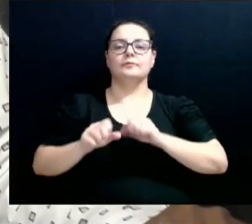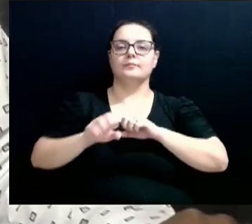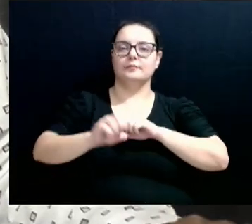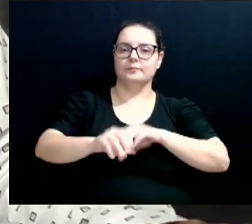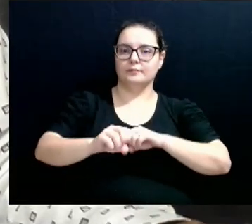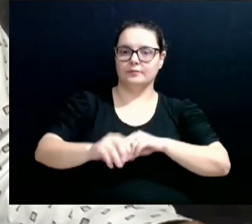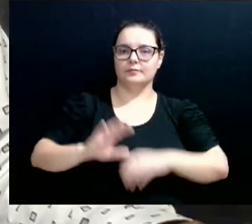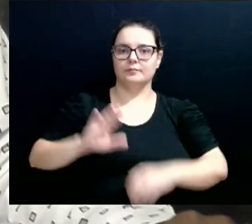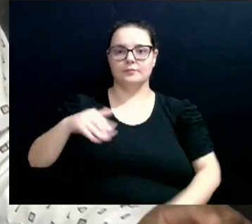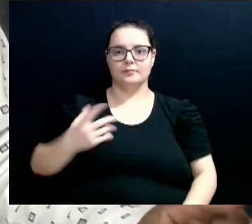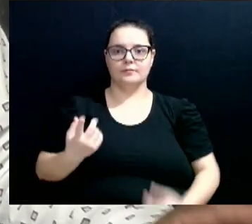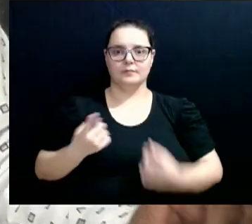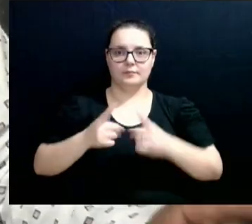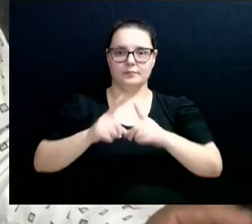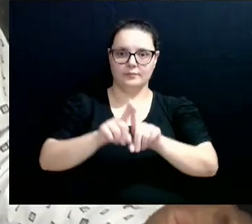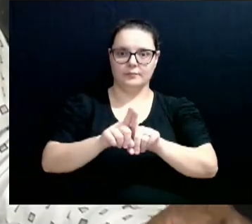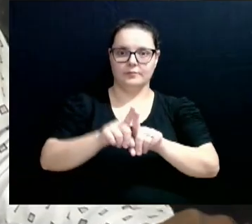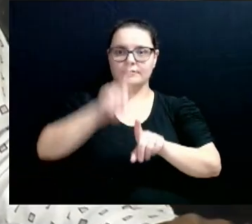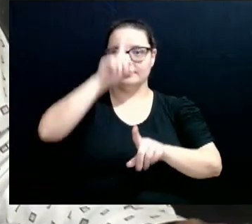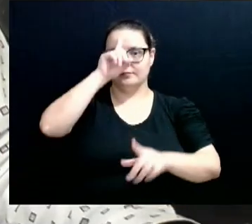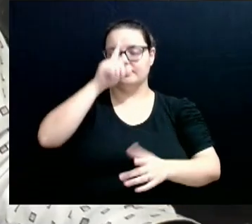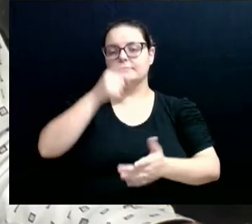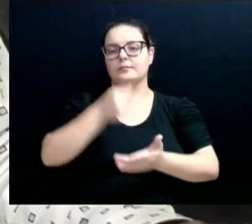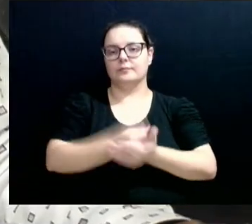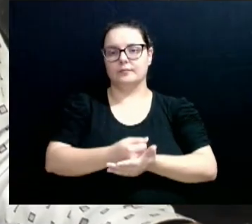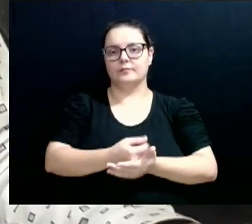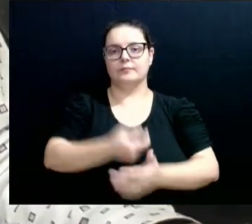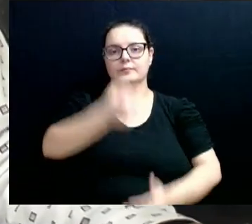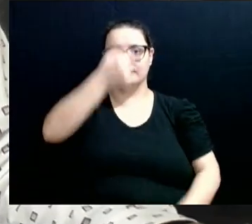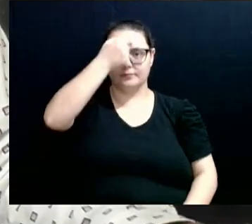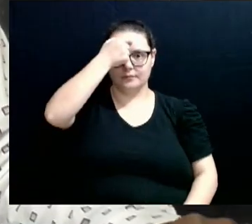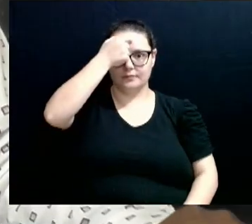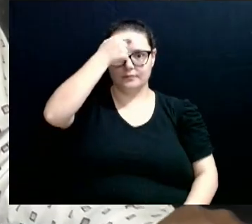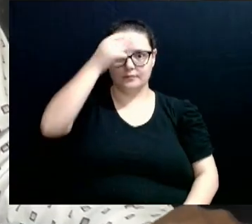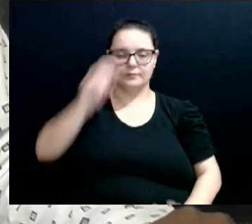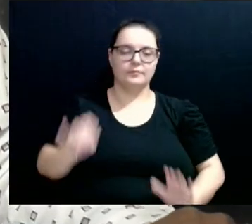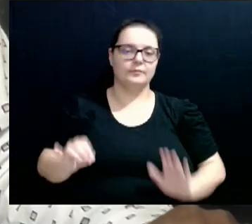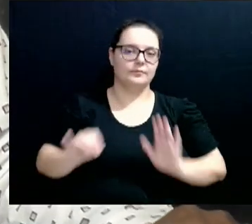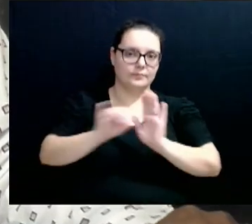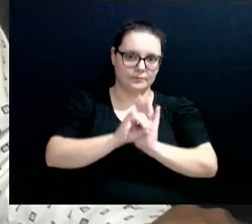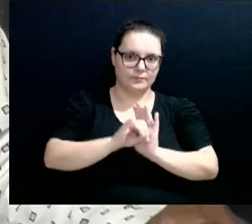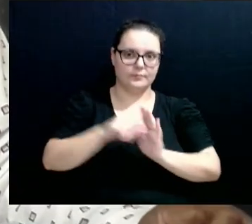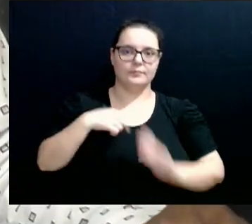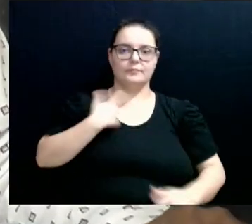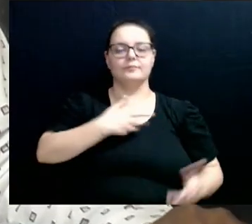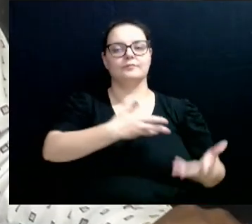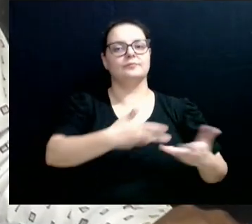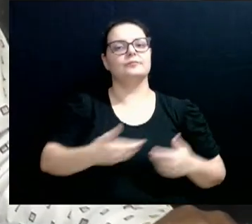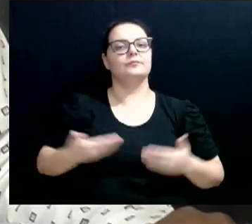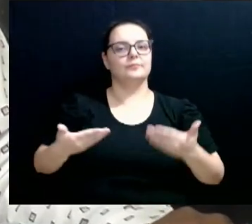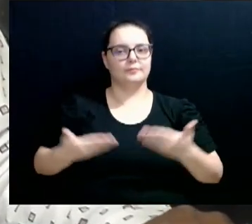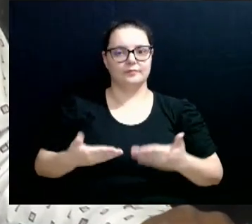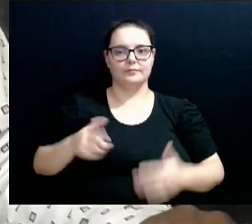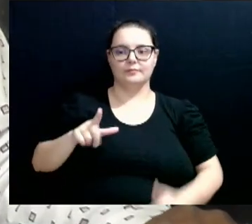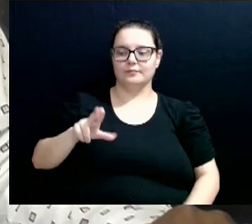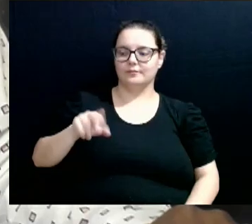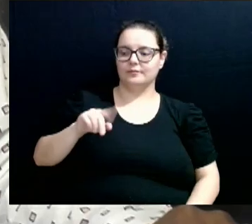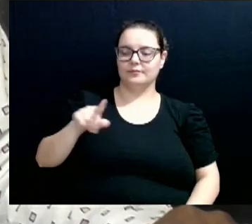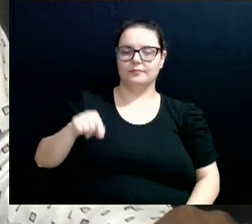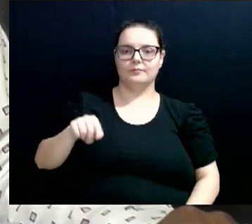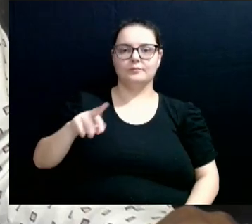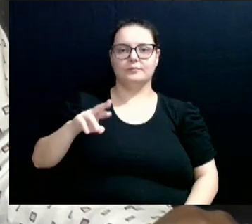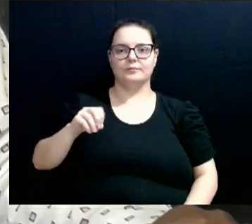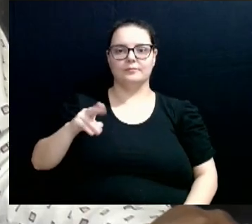aliada à determinação e à consciência da identidade. Nosso convidado de hoje é Luiz Roberto Marighetti,